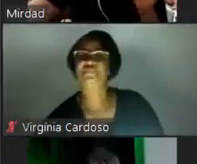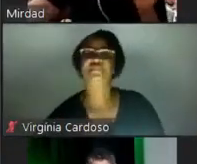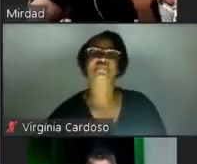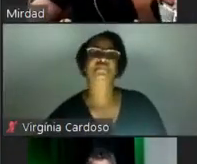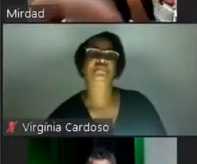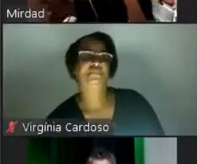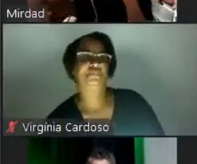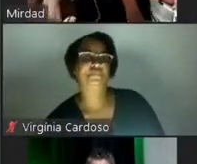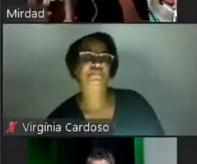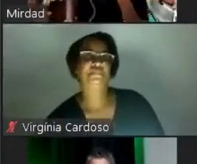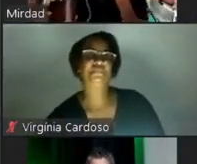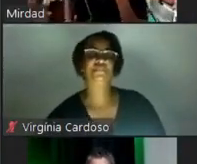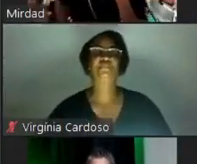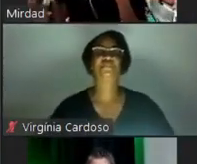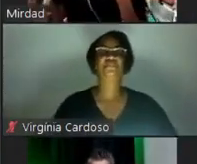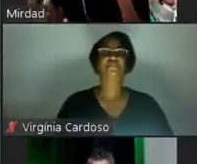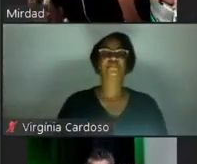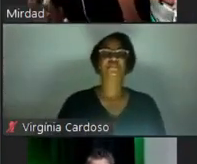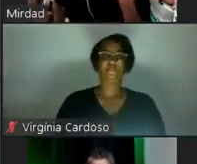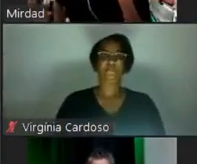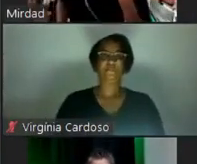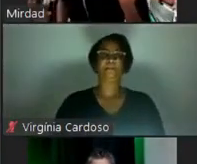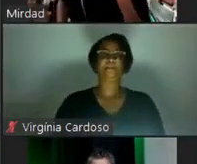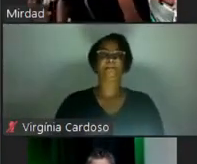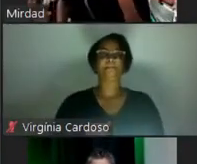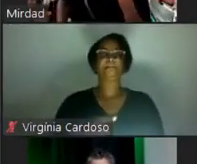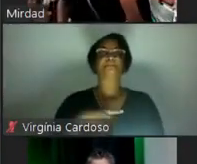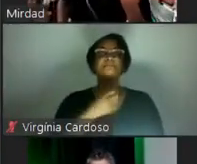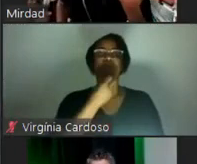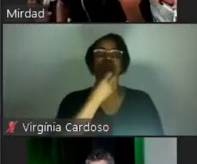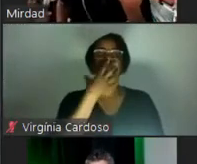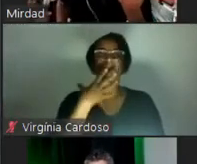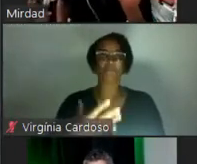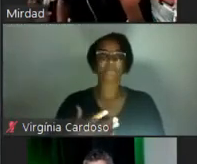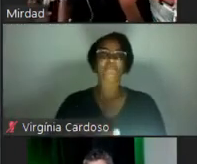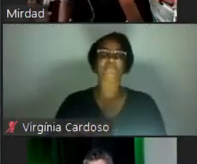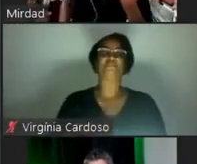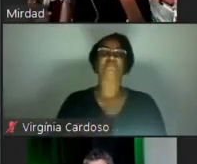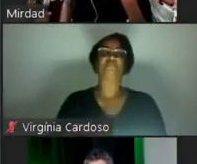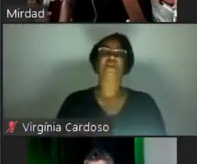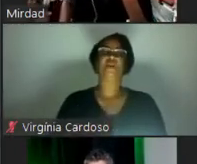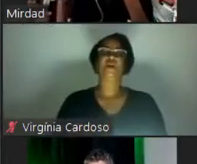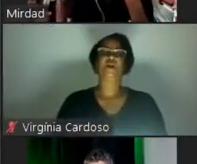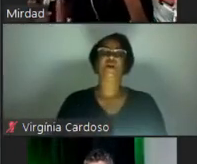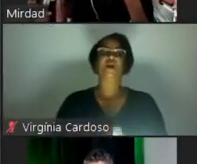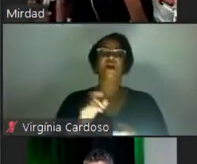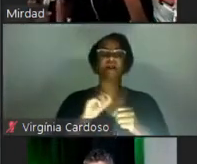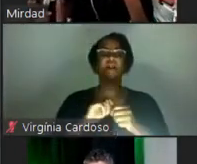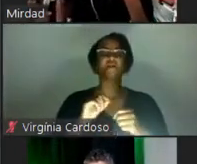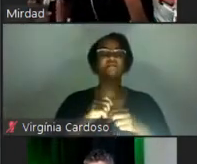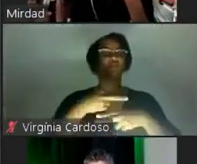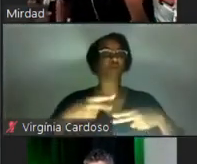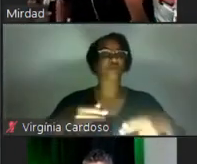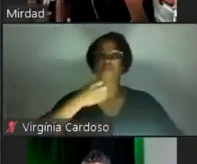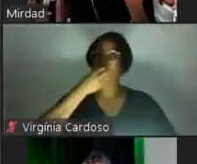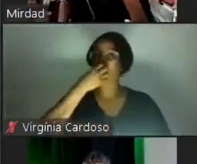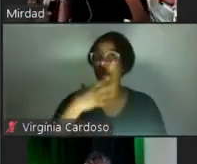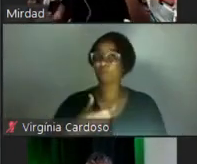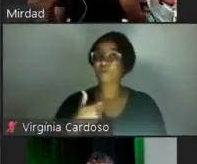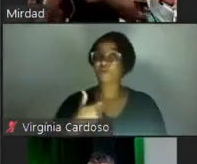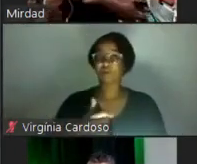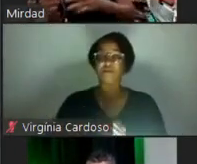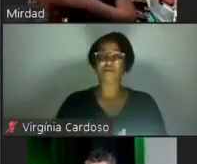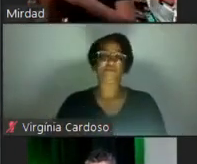Milena, você interrompeu um pouquinho. Olha, você, Cida, fez um negócio incrível. Precisa ressaltar para a Flicam que ela fez um feito notabilíssimo, além de levar